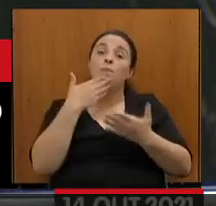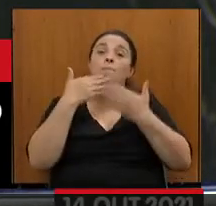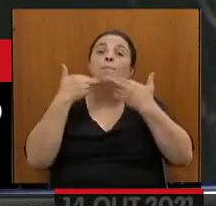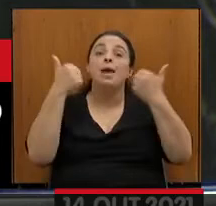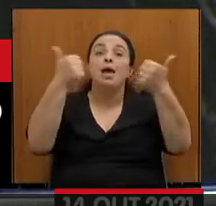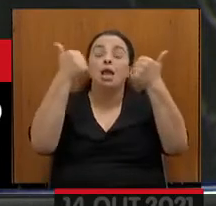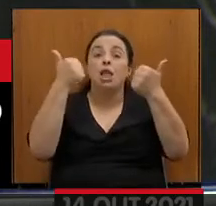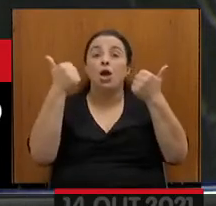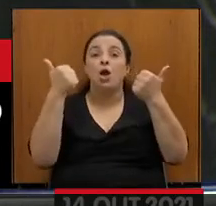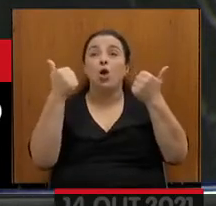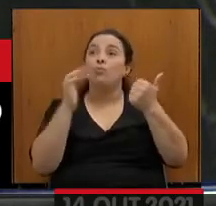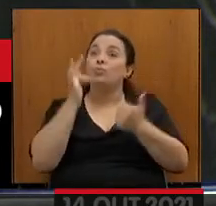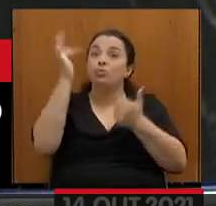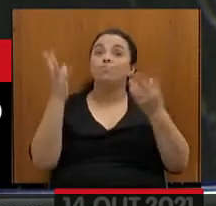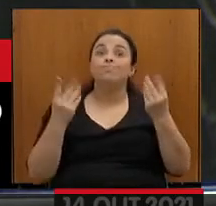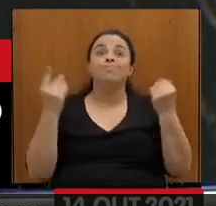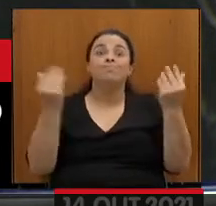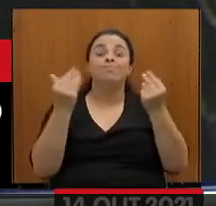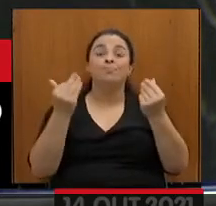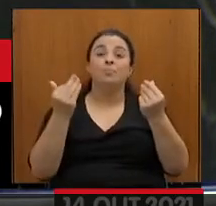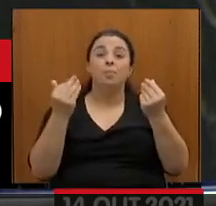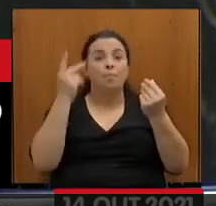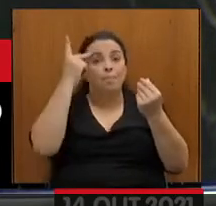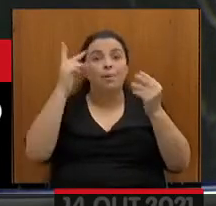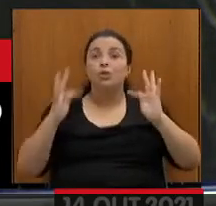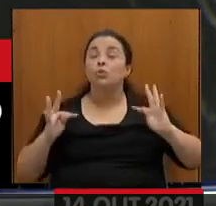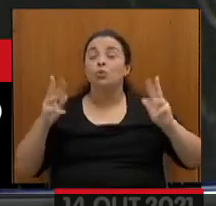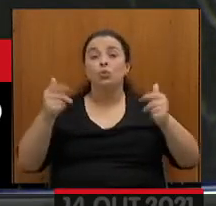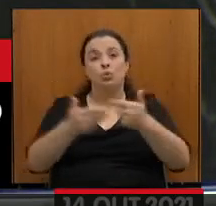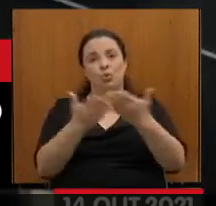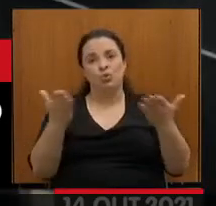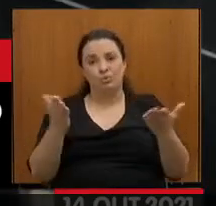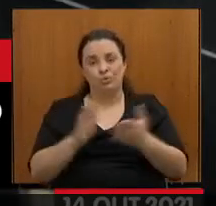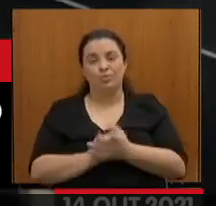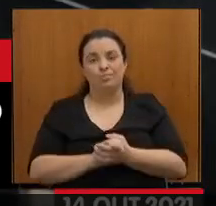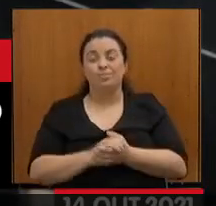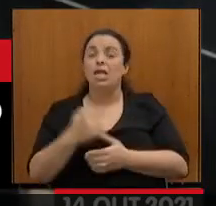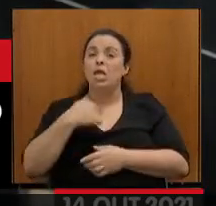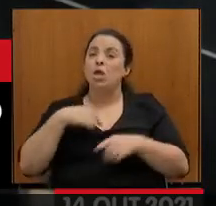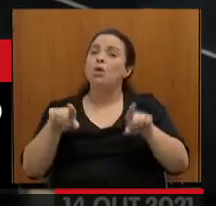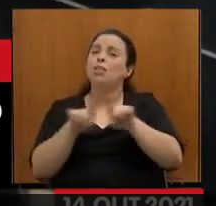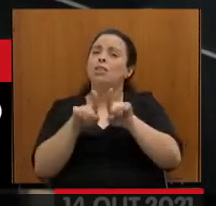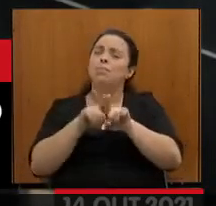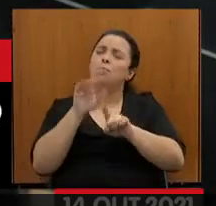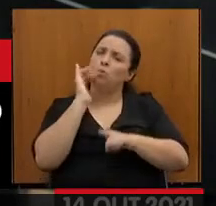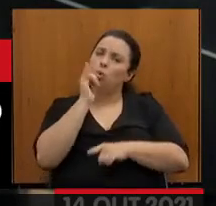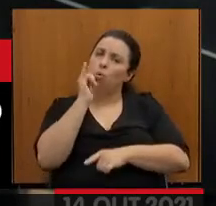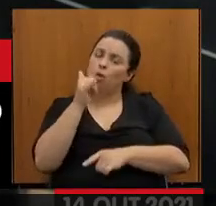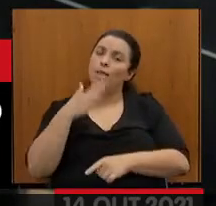todos. E eu também não posso deixar, deputado João Vitor, de relatar aqui um pouquinho da minha história.